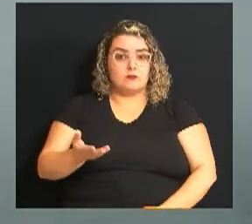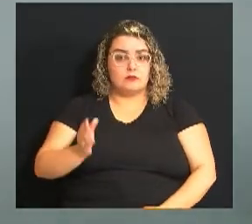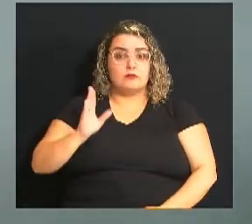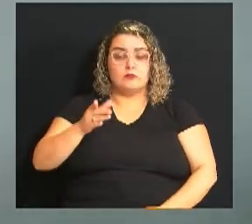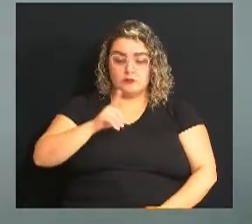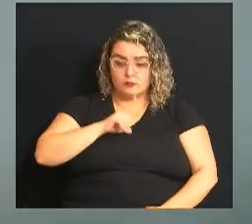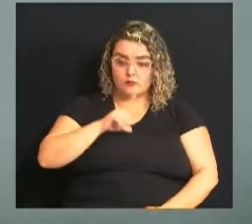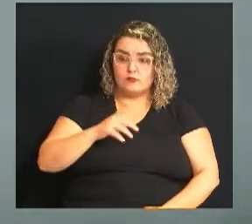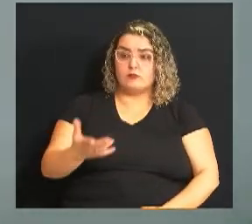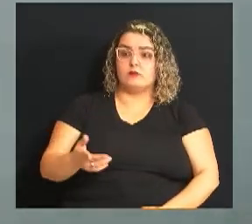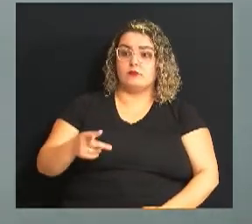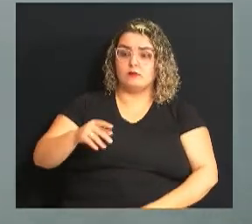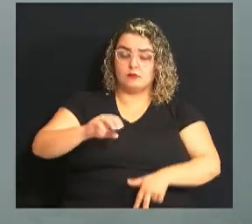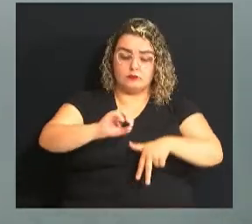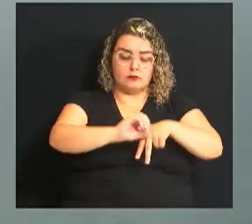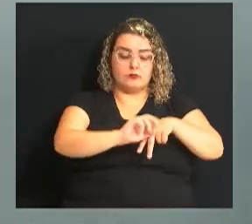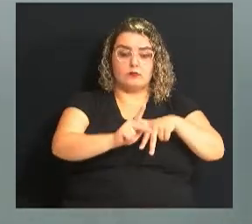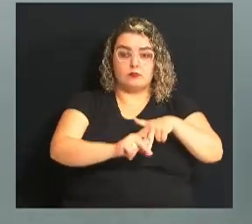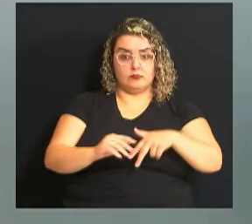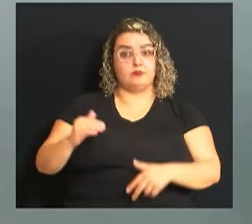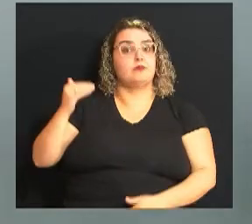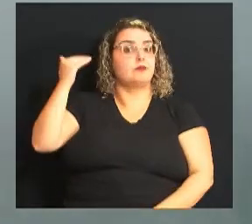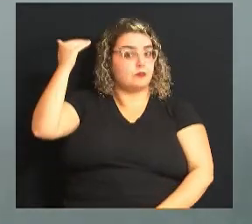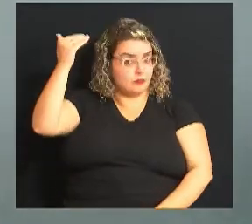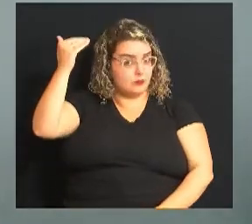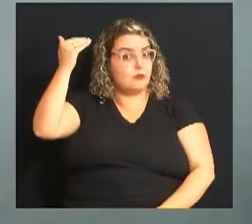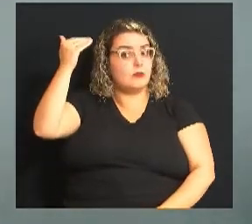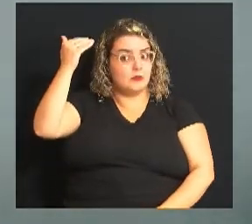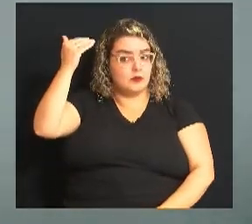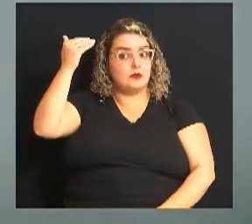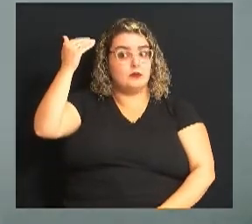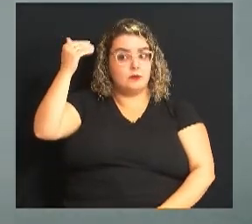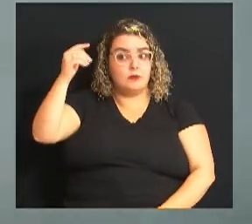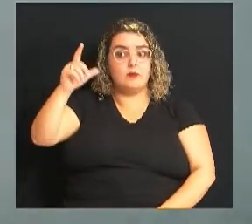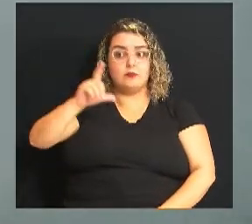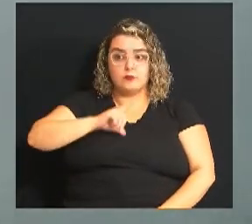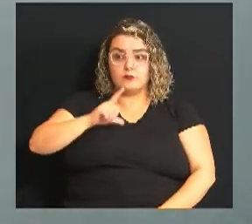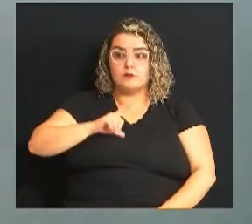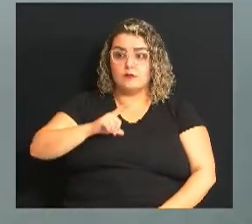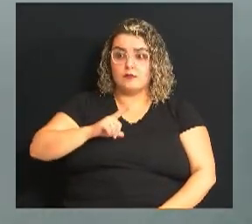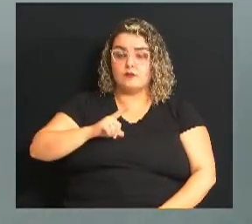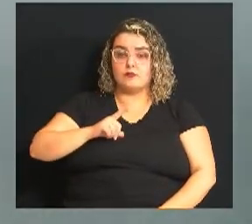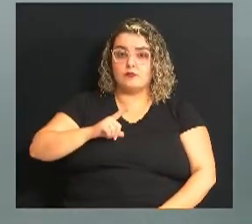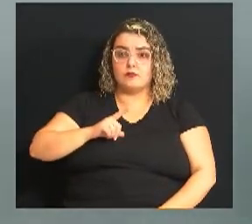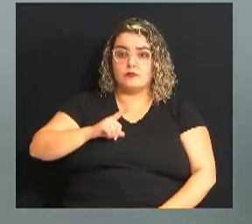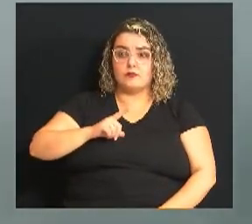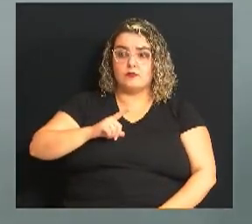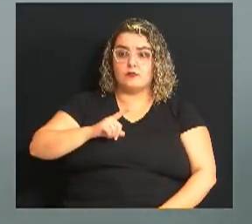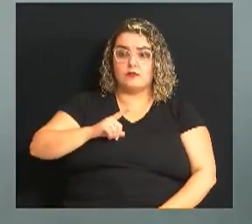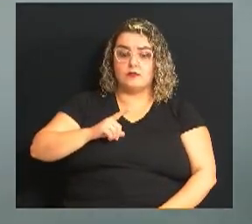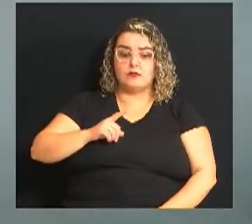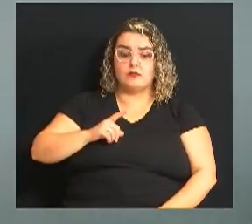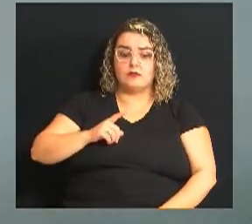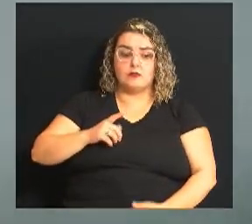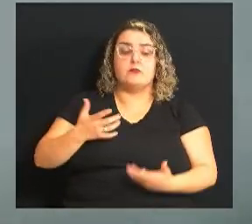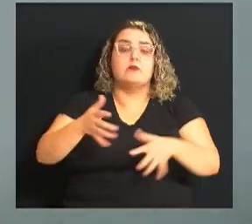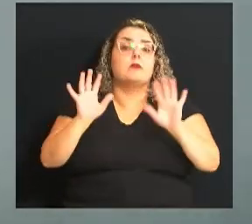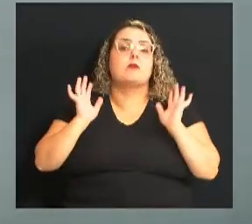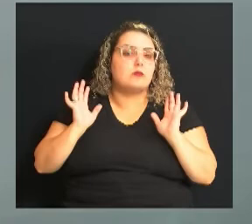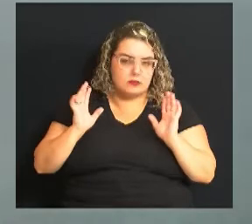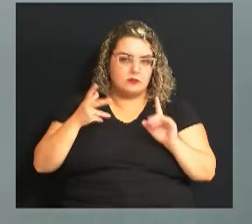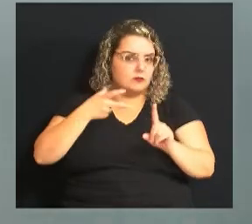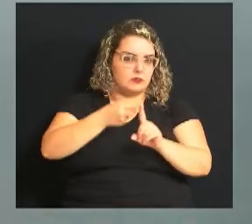de poliomielite em adulto, inclusive, que tinha se recusado a tomar vacina quando criança, que